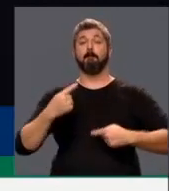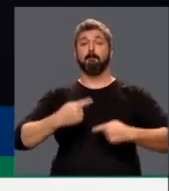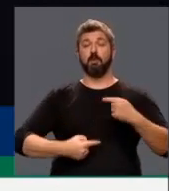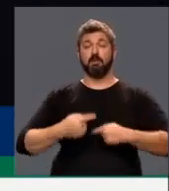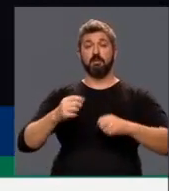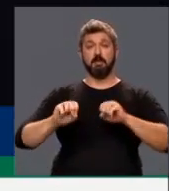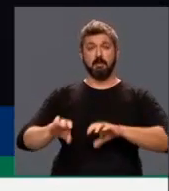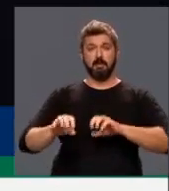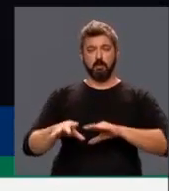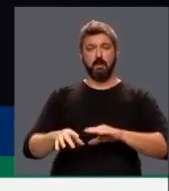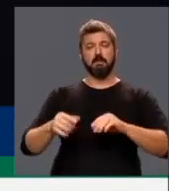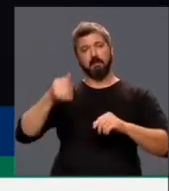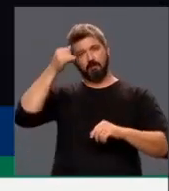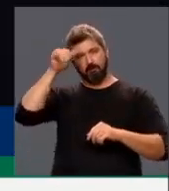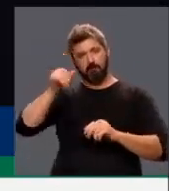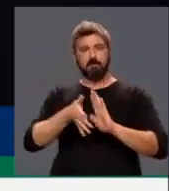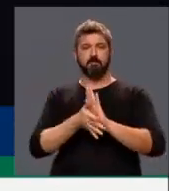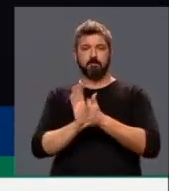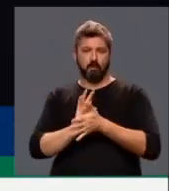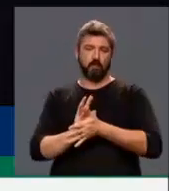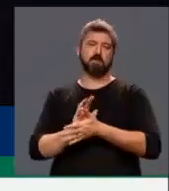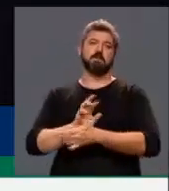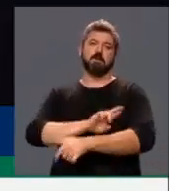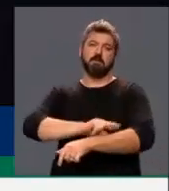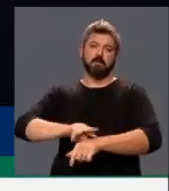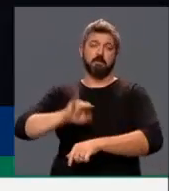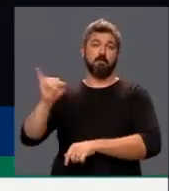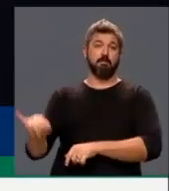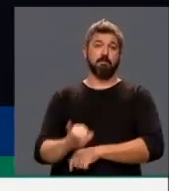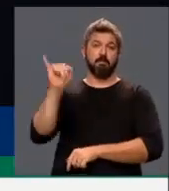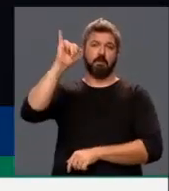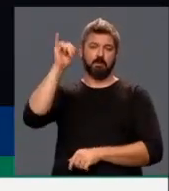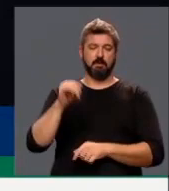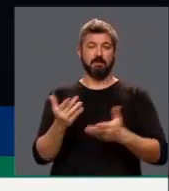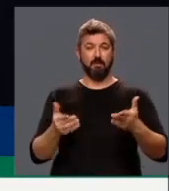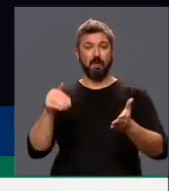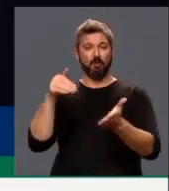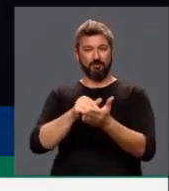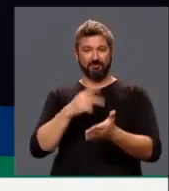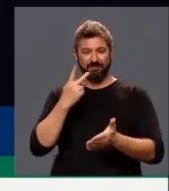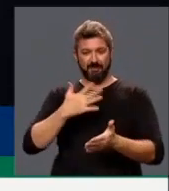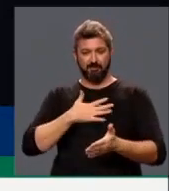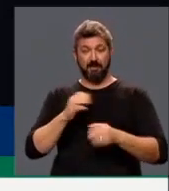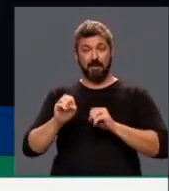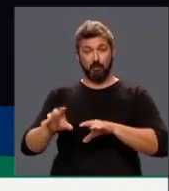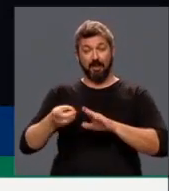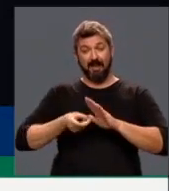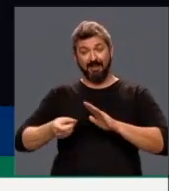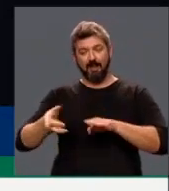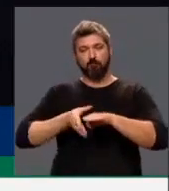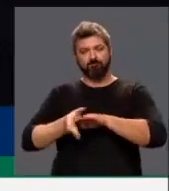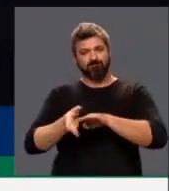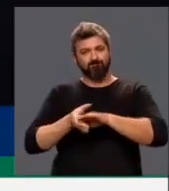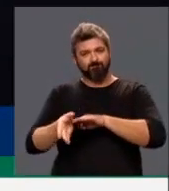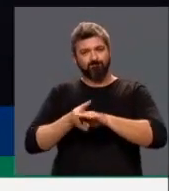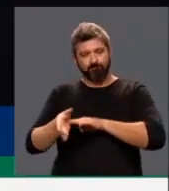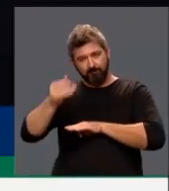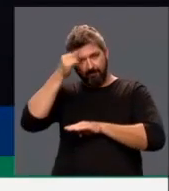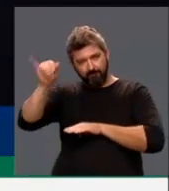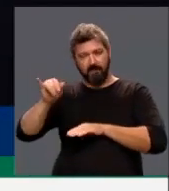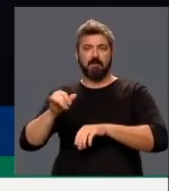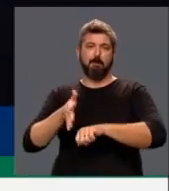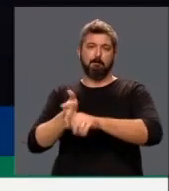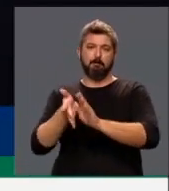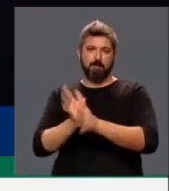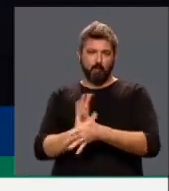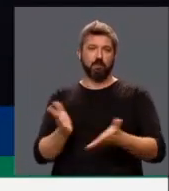educação antirracistas também são muito fundamentais. Gostaria de finalizar com isso, educação permanente aos profissionais e às profissionais de saúde.